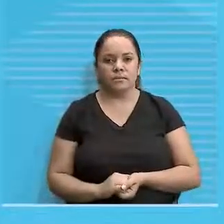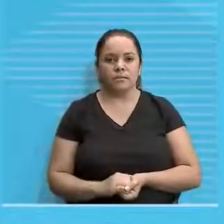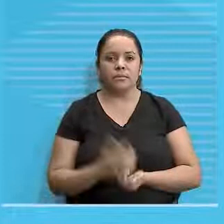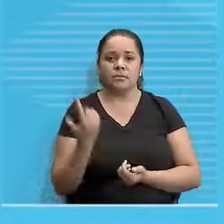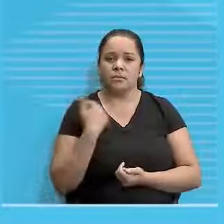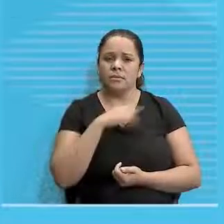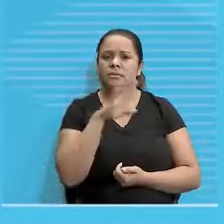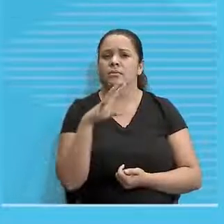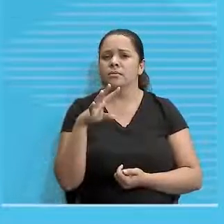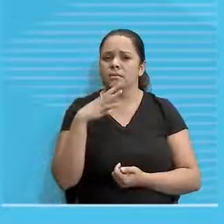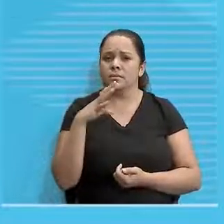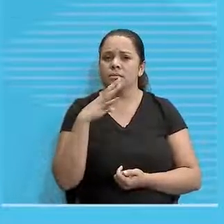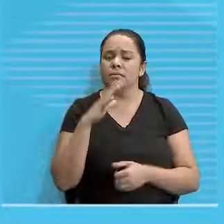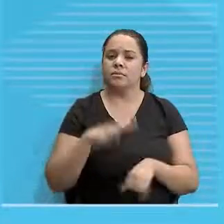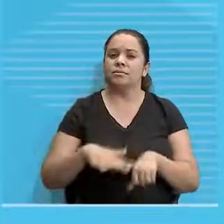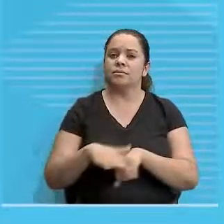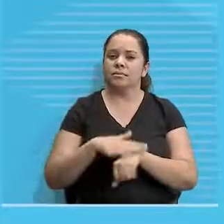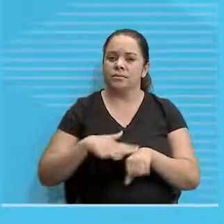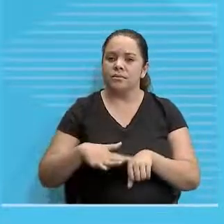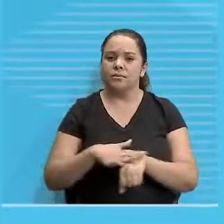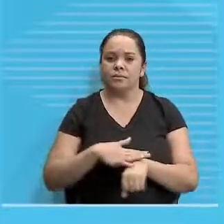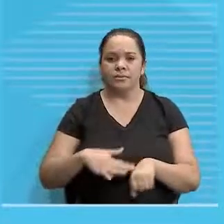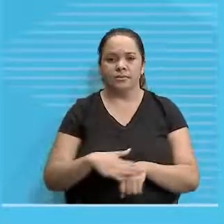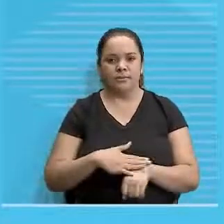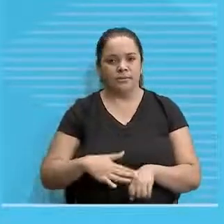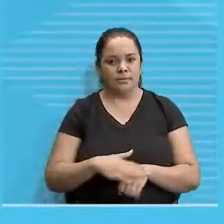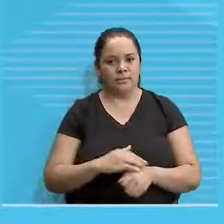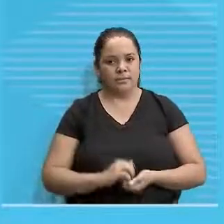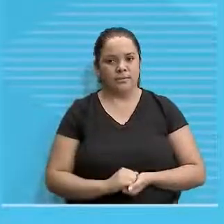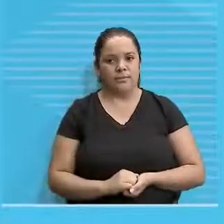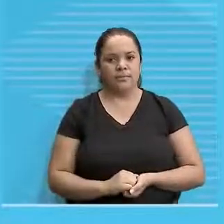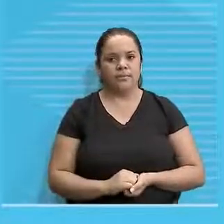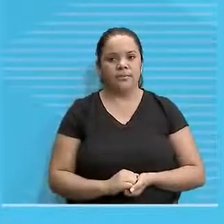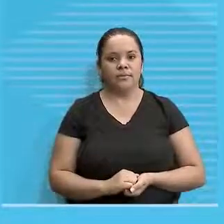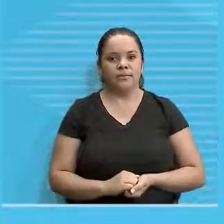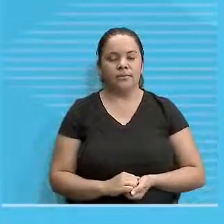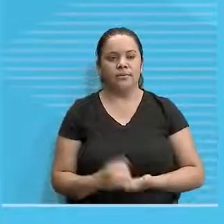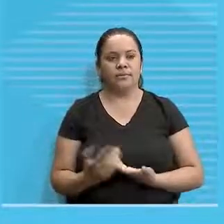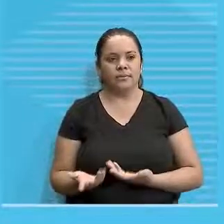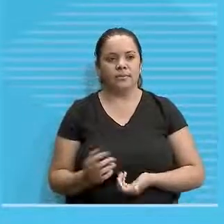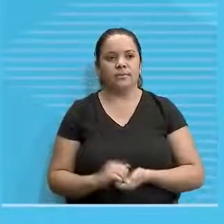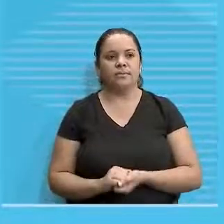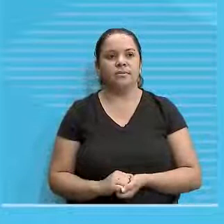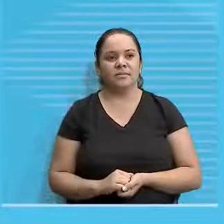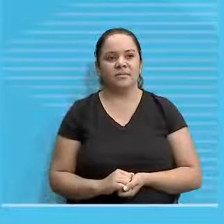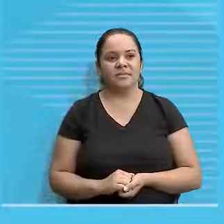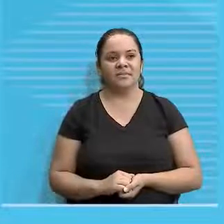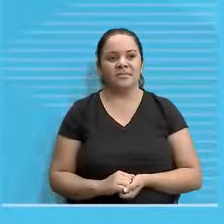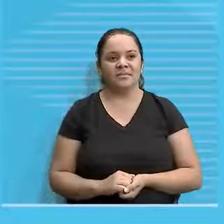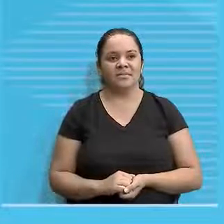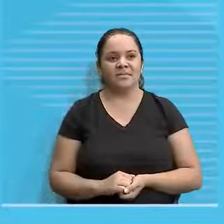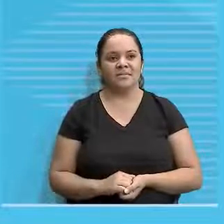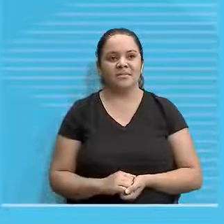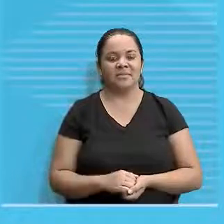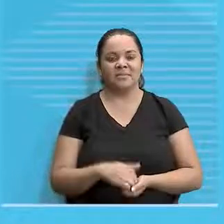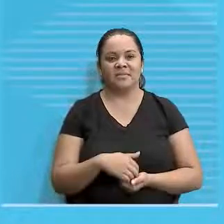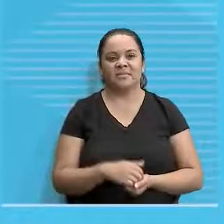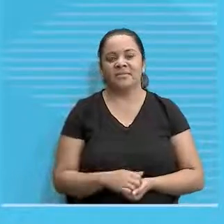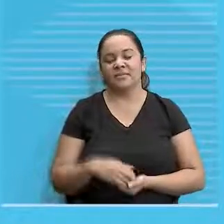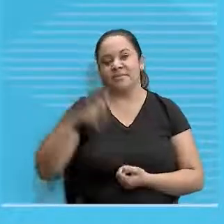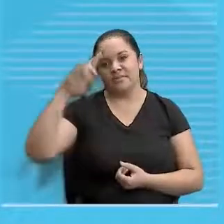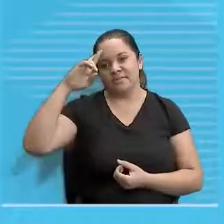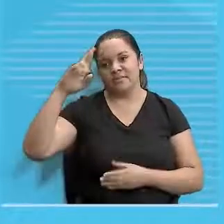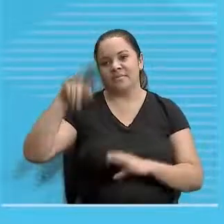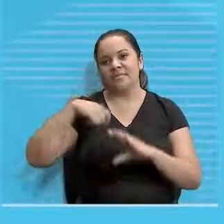gente possa conversar, tá certo? Coloca aqui para mim, por favor, nosso diretor aqui de TV,